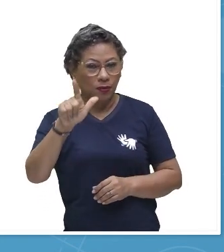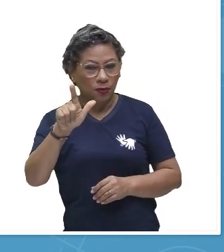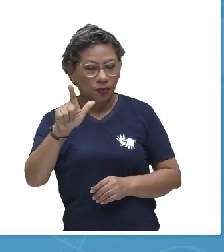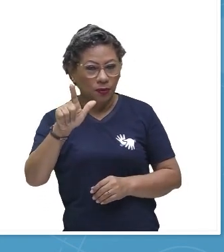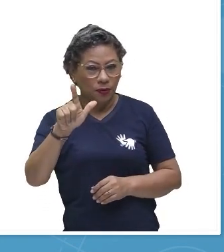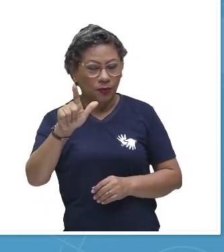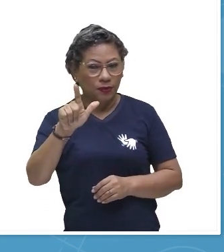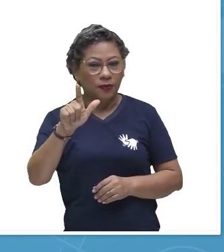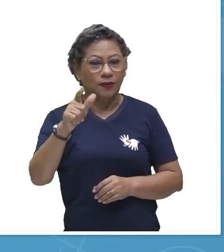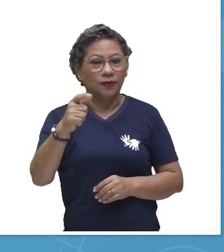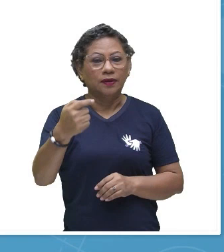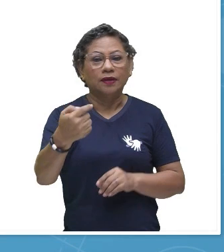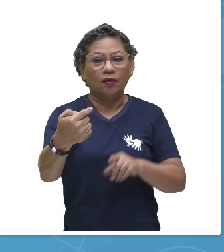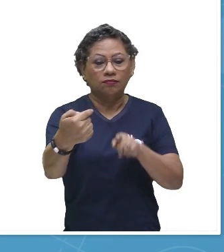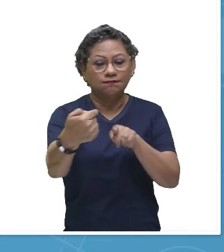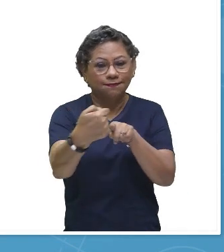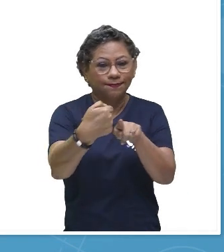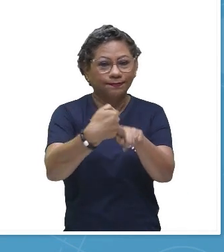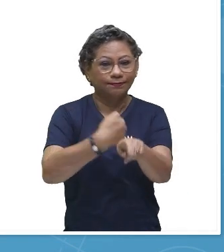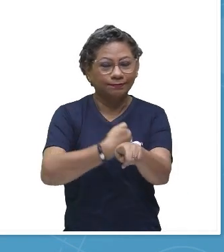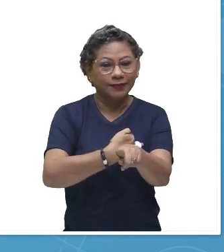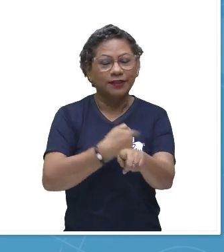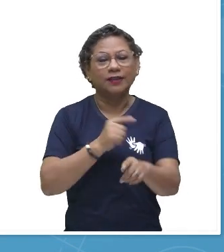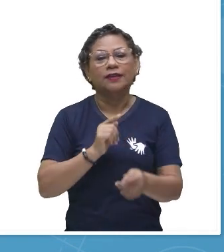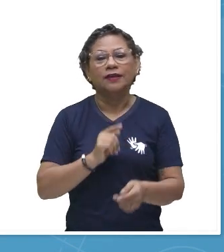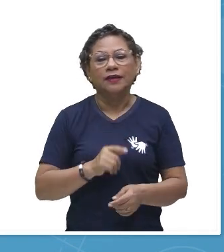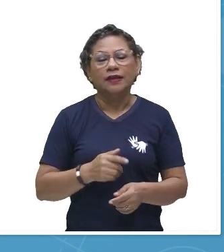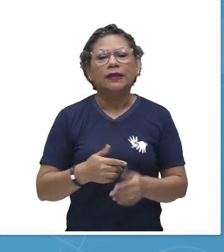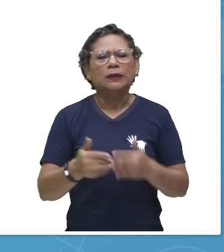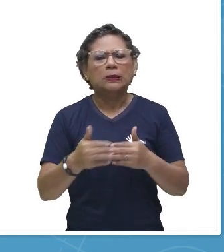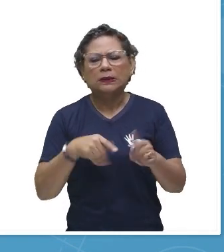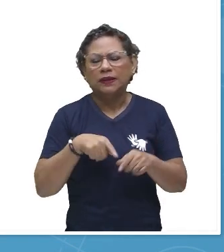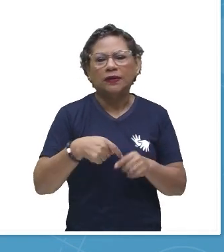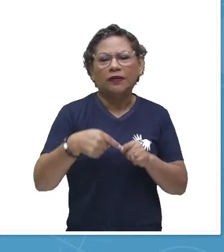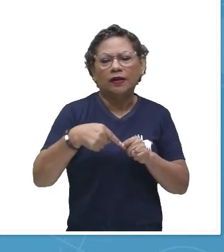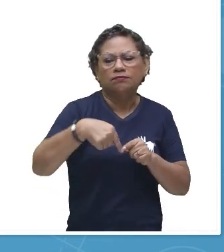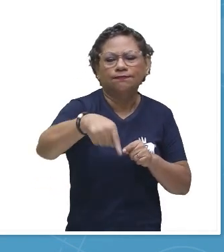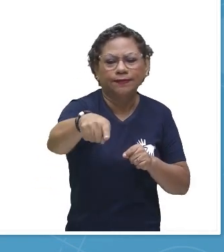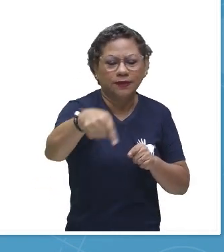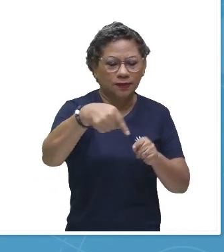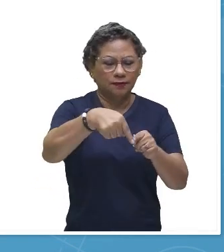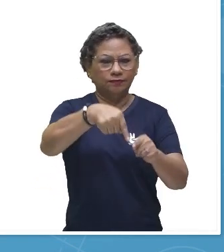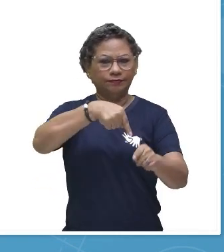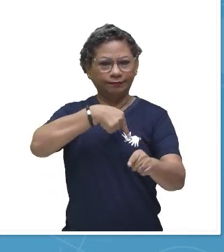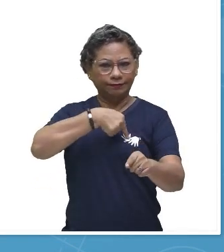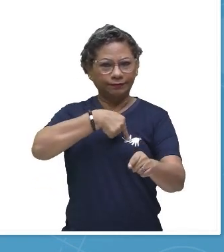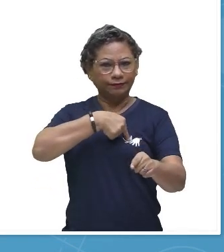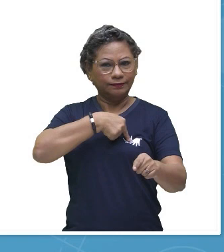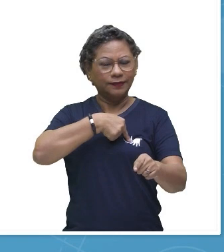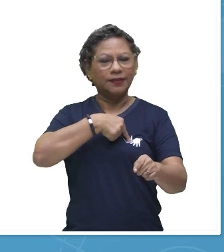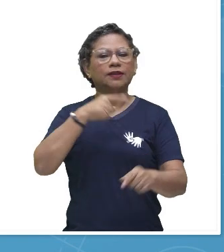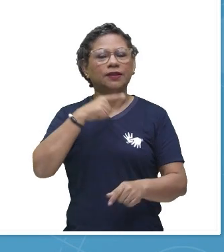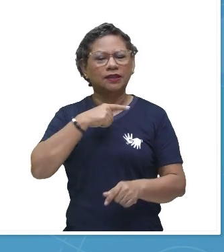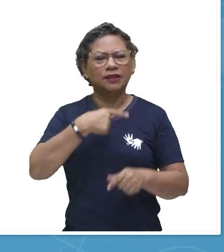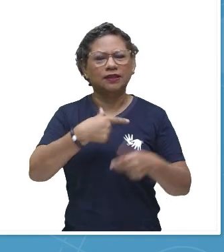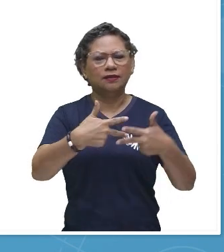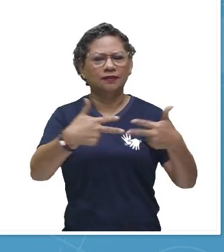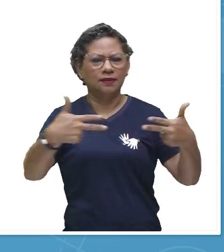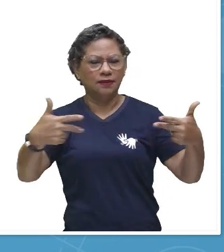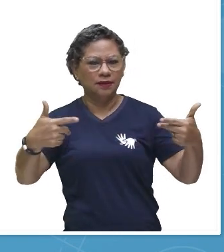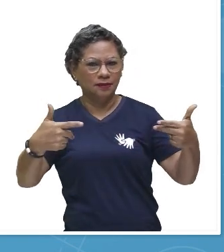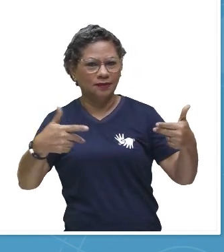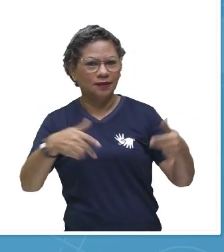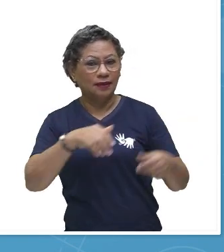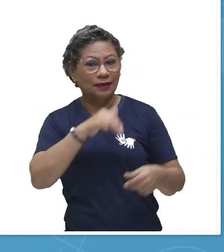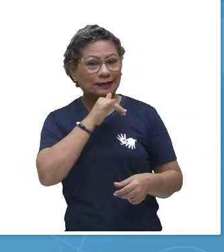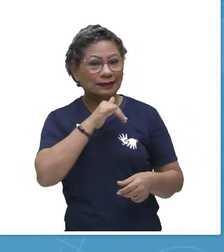Significa que essa reta, ela continua para cá. E a gente tem vários exemplos de reta. Mas essas retas,